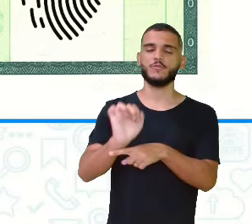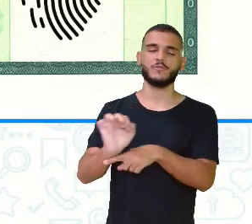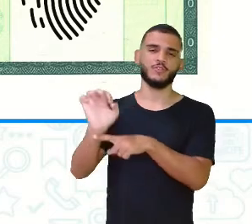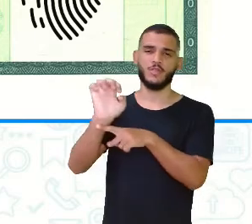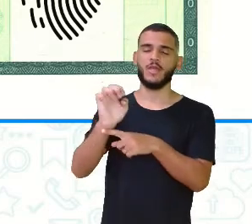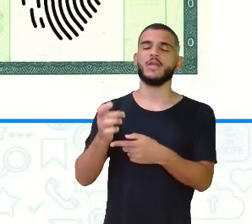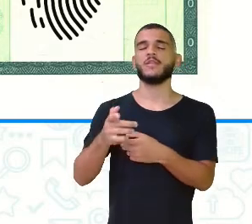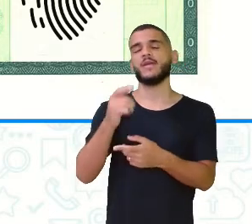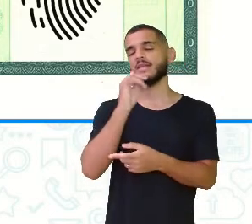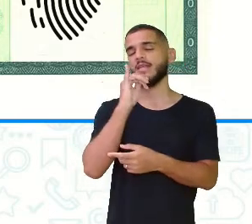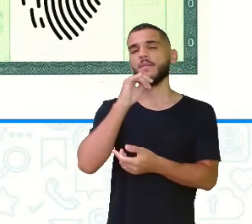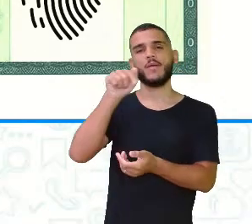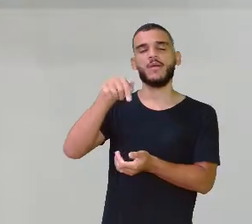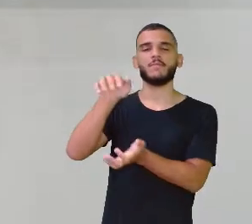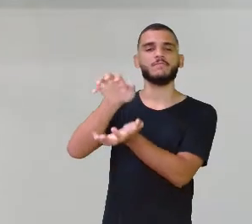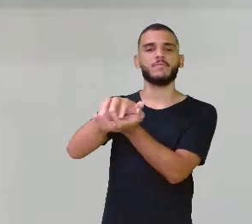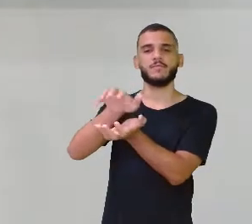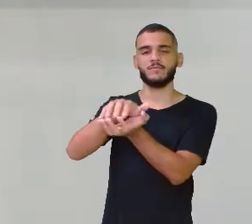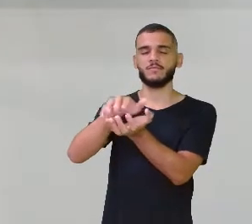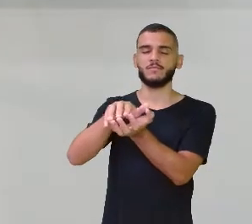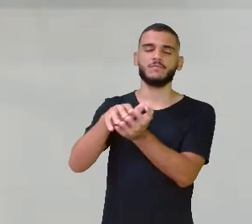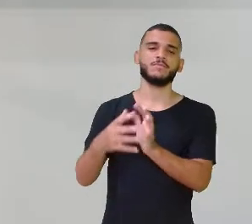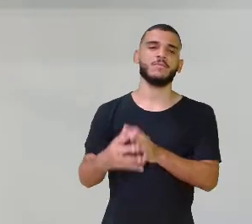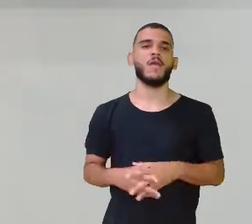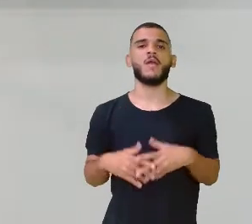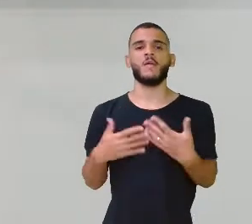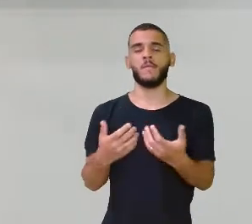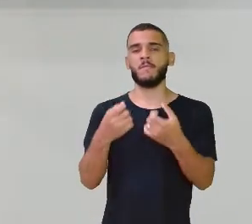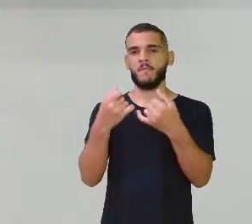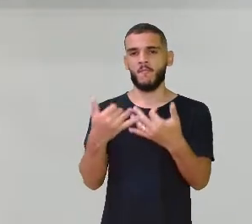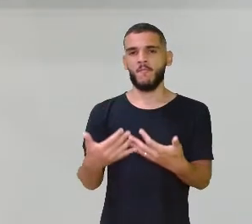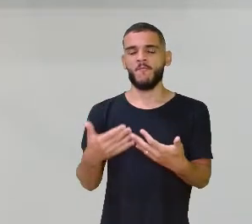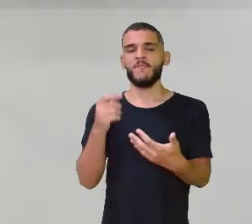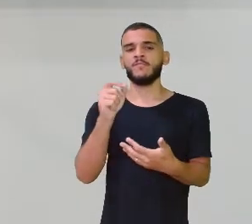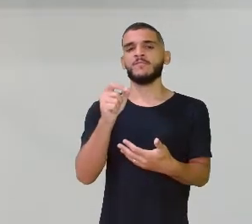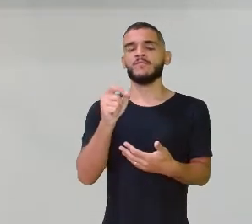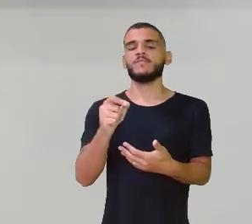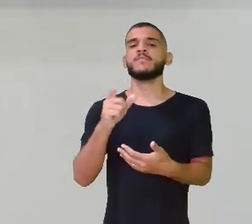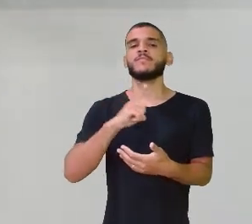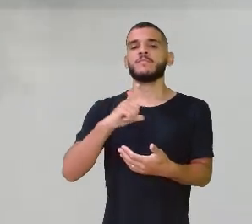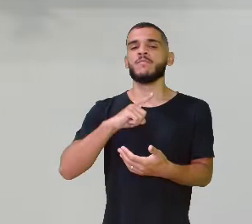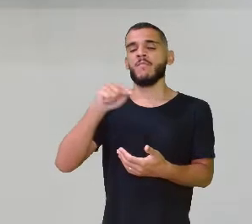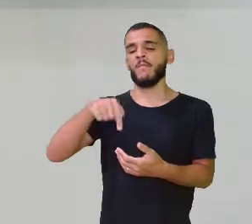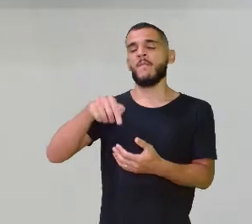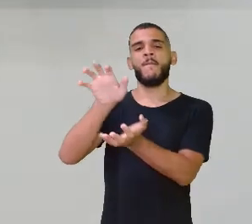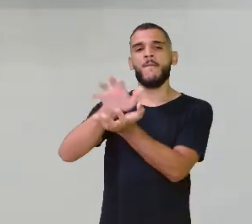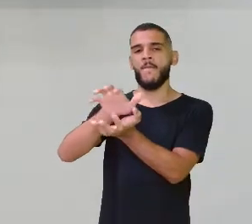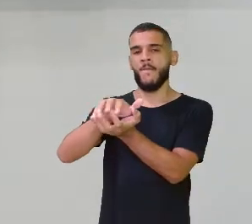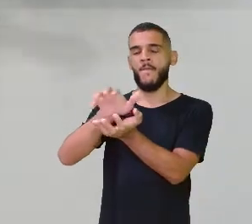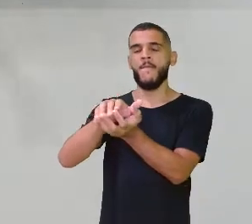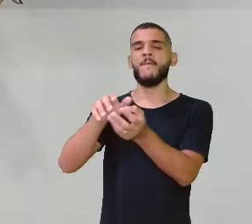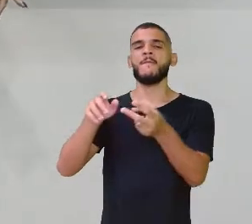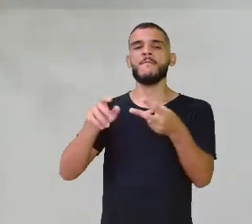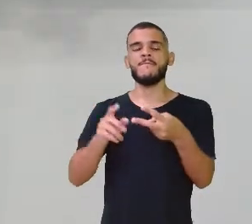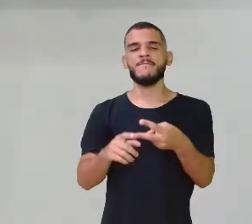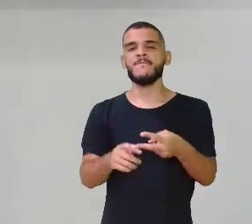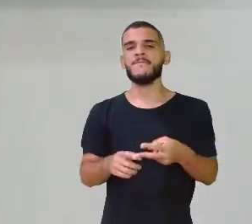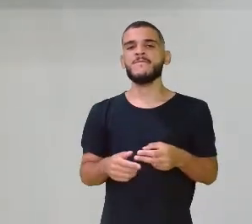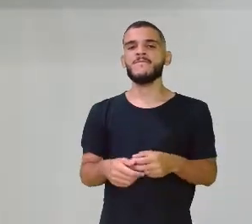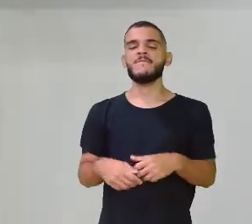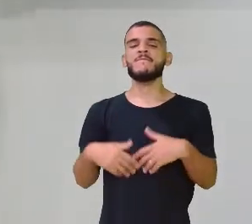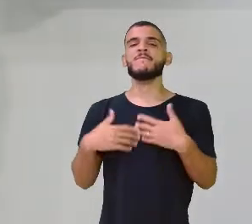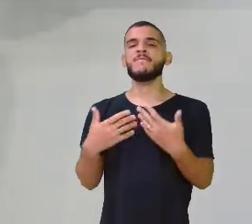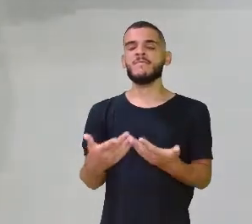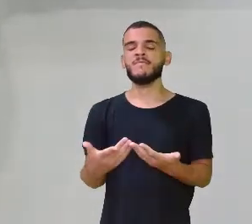exemplo, Pernambuco. Se a gente fosse mostrar, falar do estado, se tivesse tirado no estado de Pernambuco, aqui em cima estaria o estado de Pernambuco.